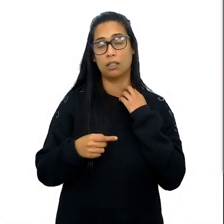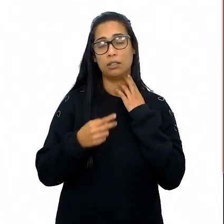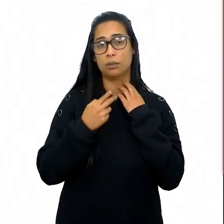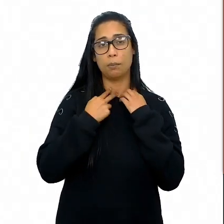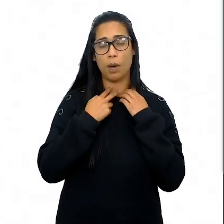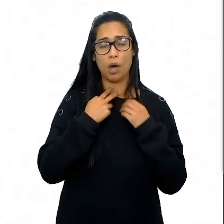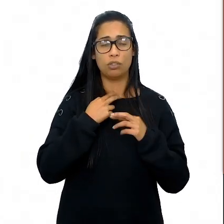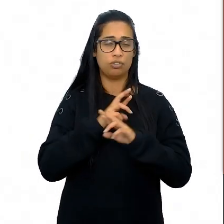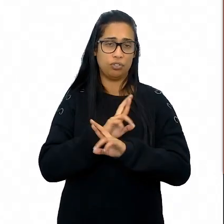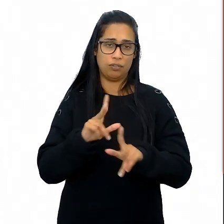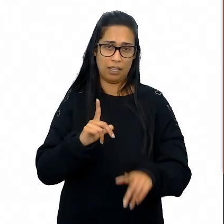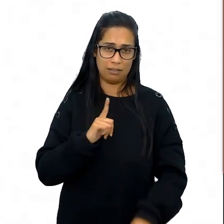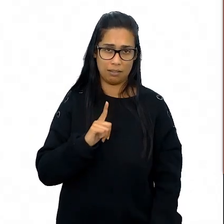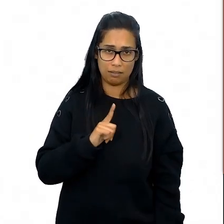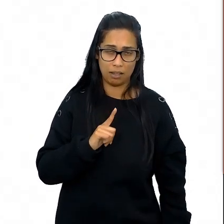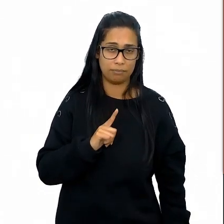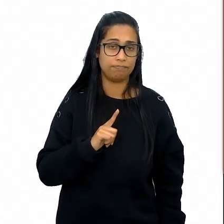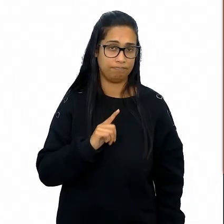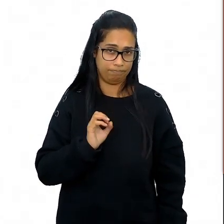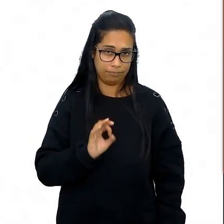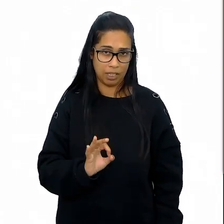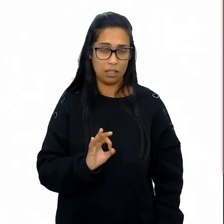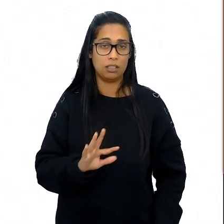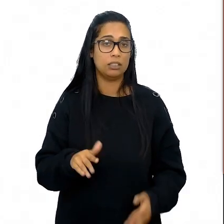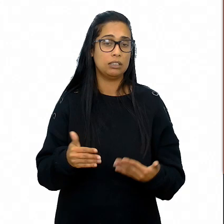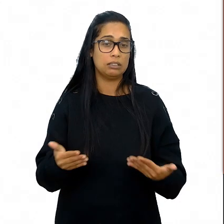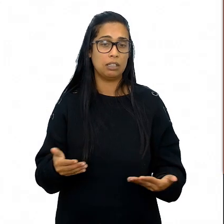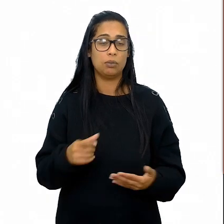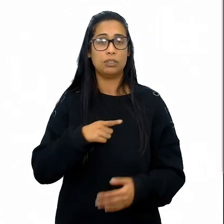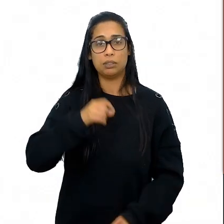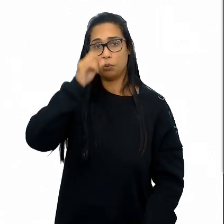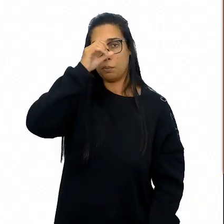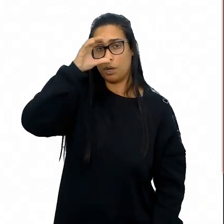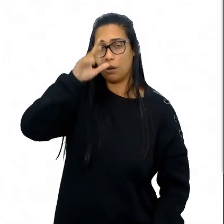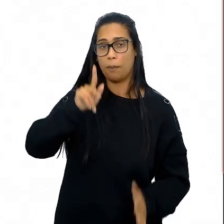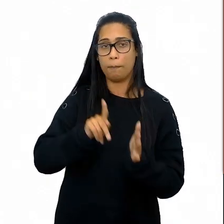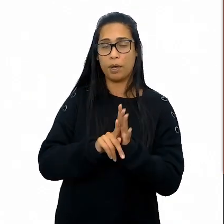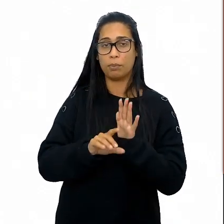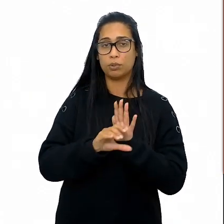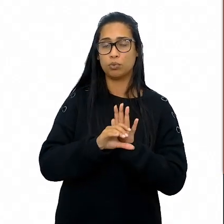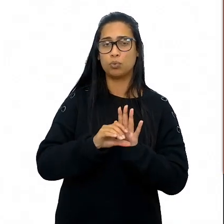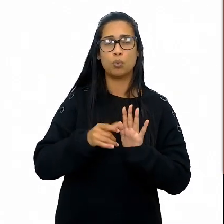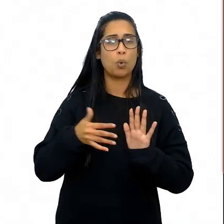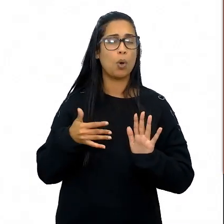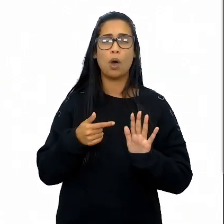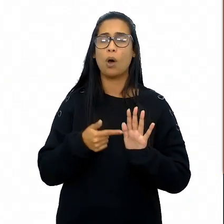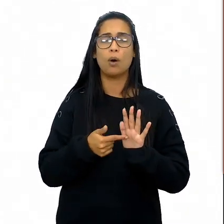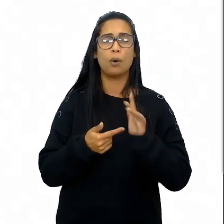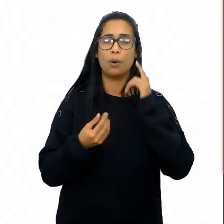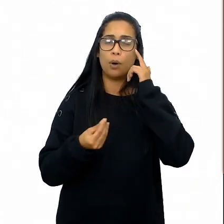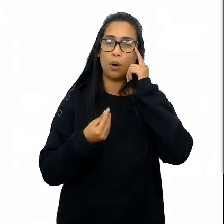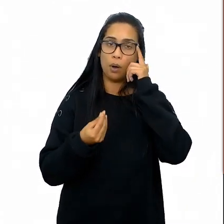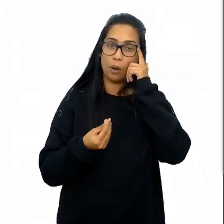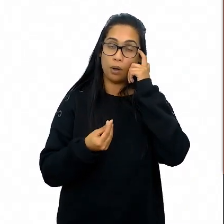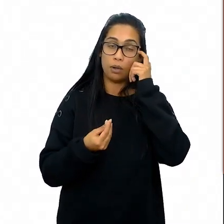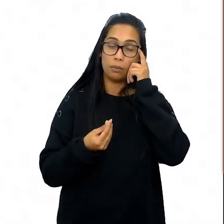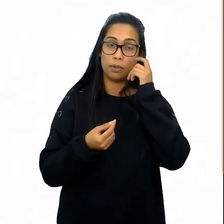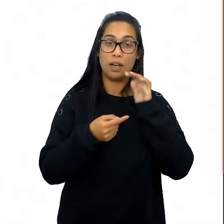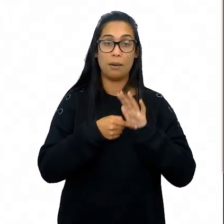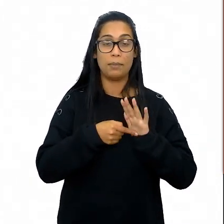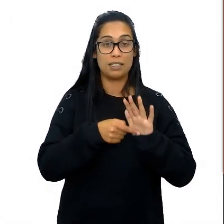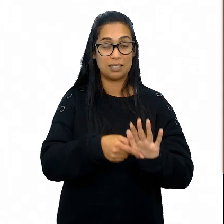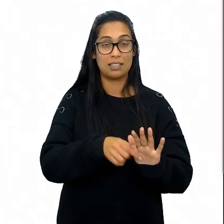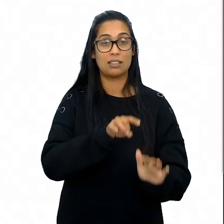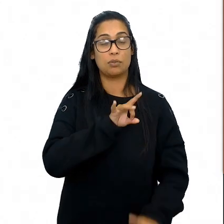né E aí então nós trazemos aqui o conhecimento do currículo né De que maneira apontando cada